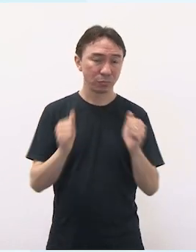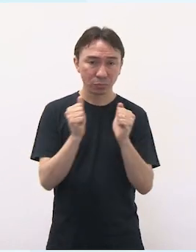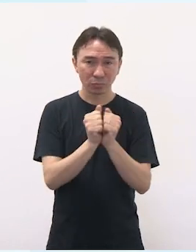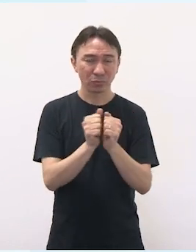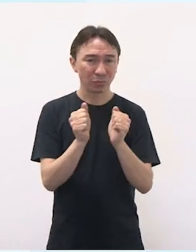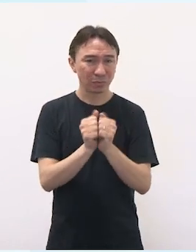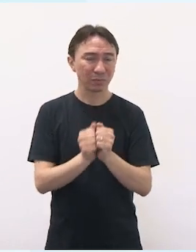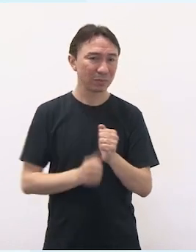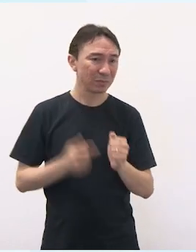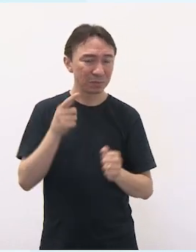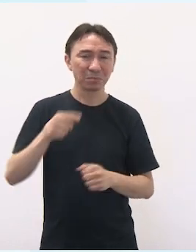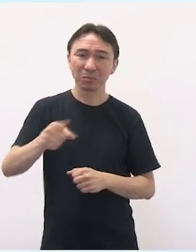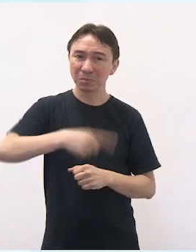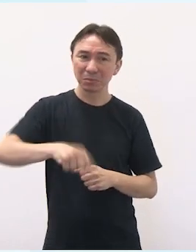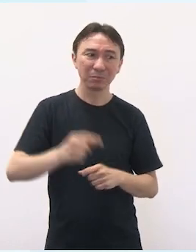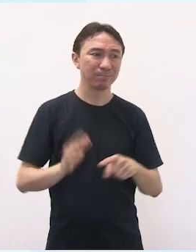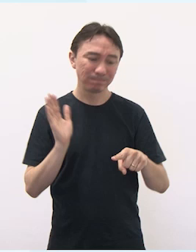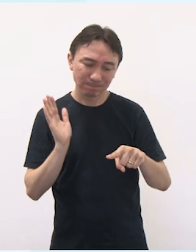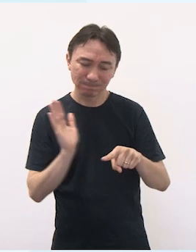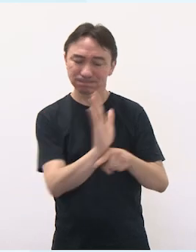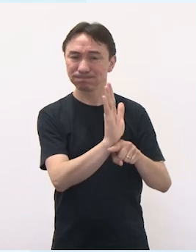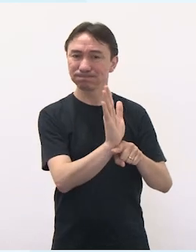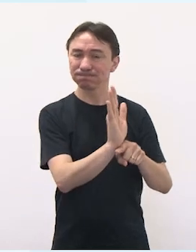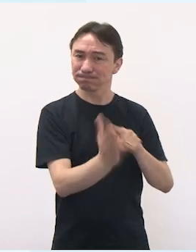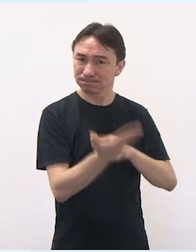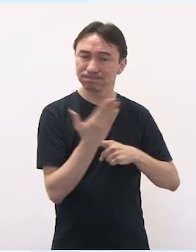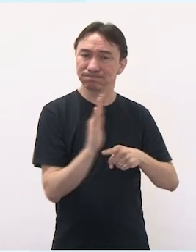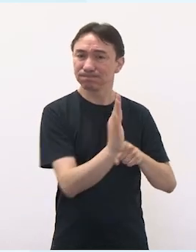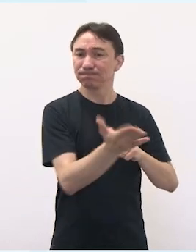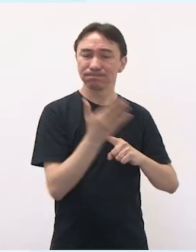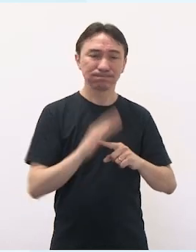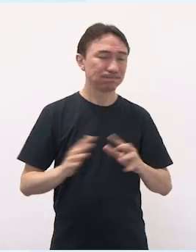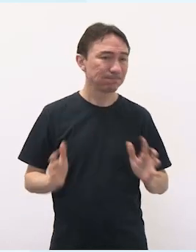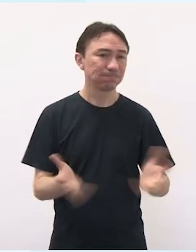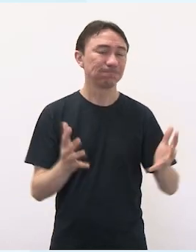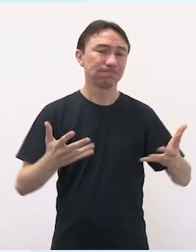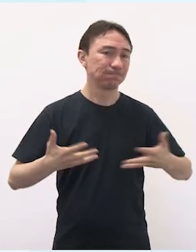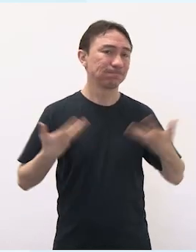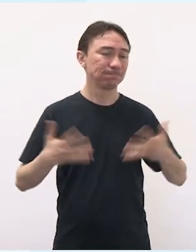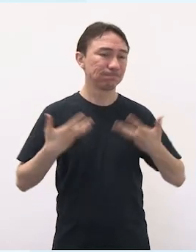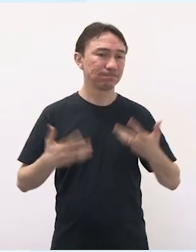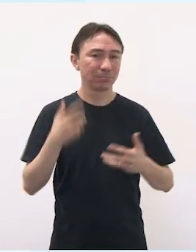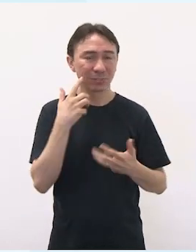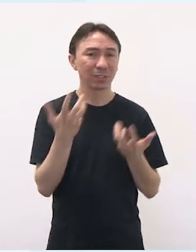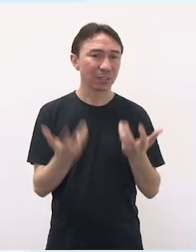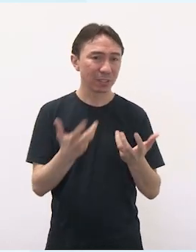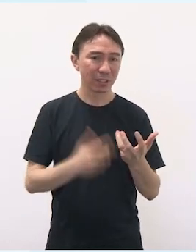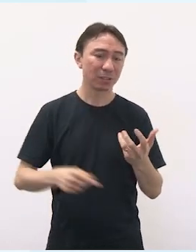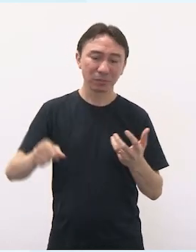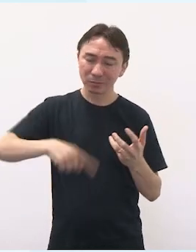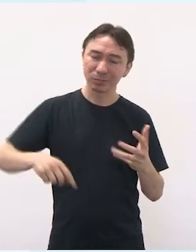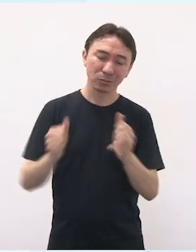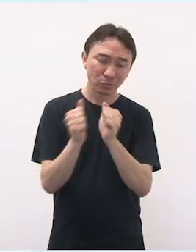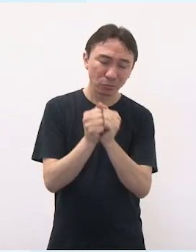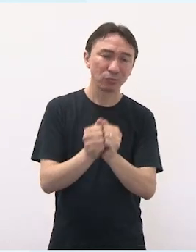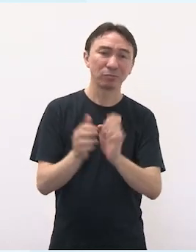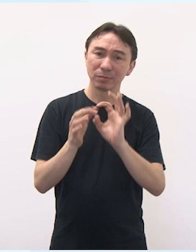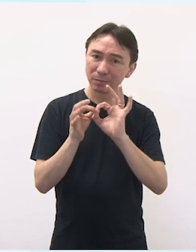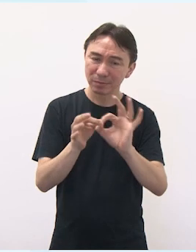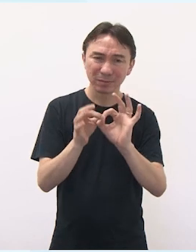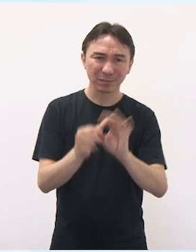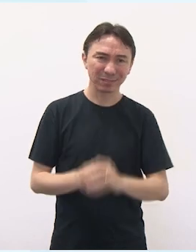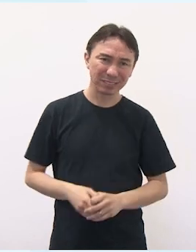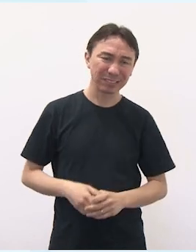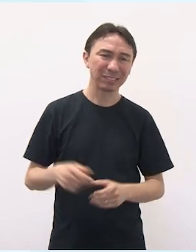Numa mobilização para trazer essa aproximação, né, considerando esse tempo todo que nós ficamos tão afastados,